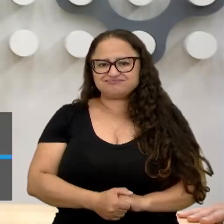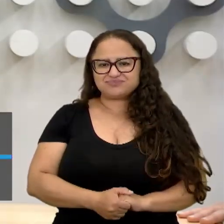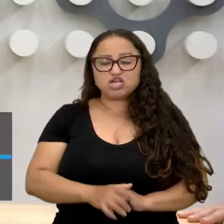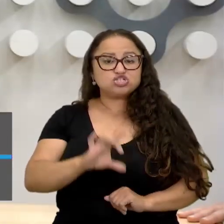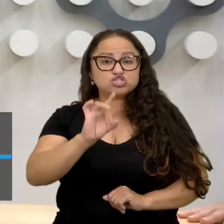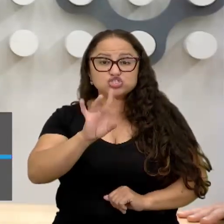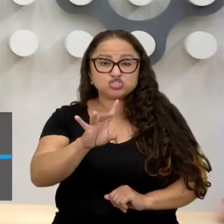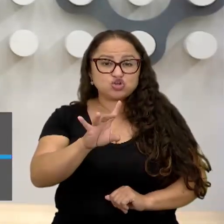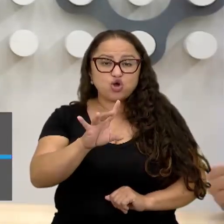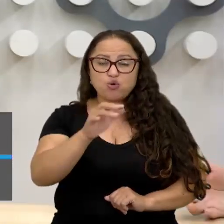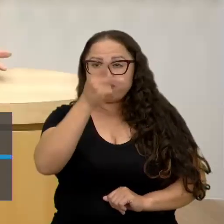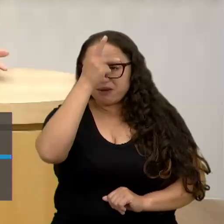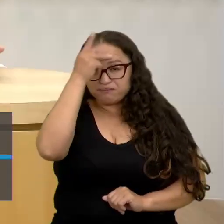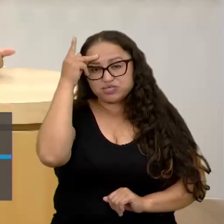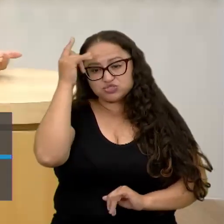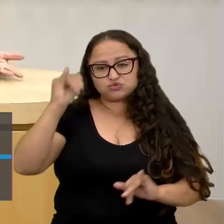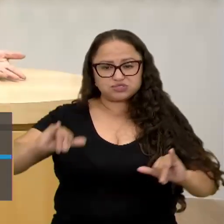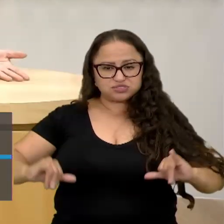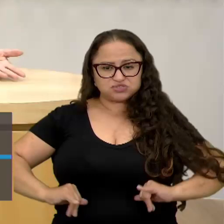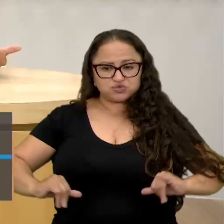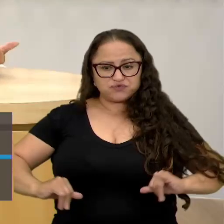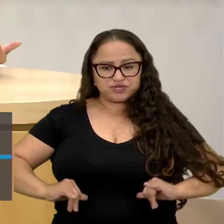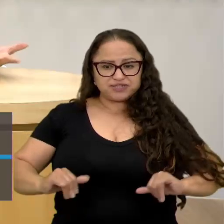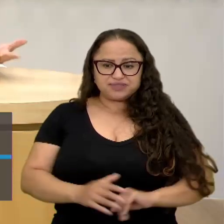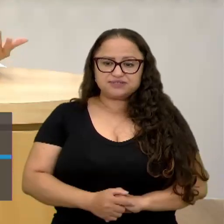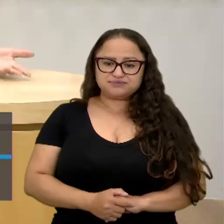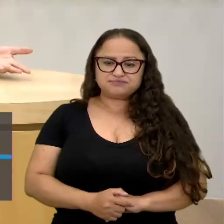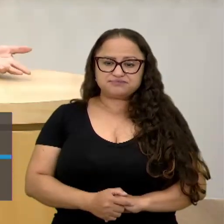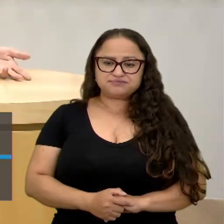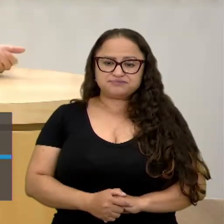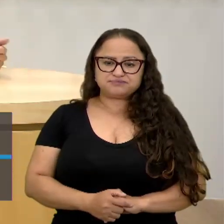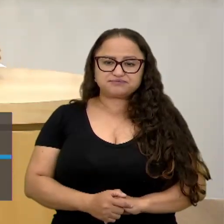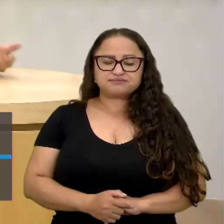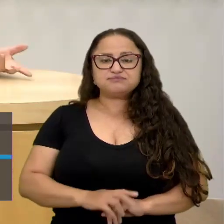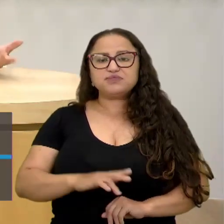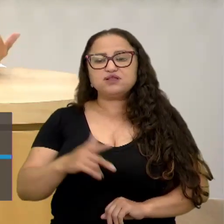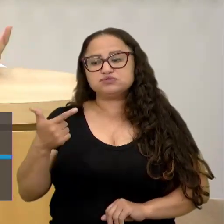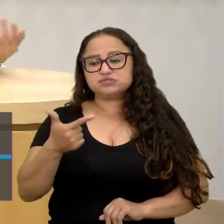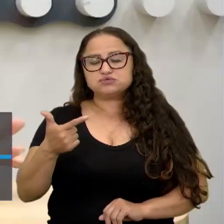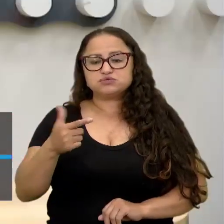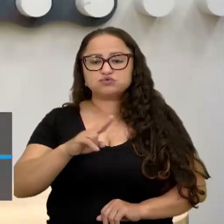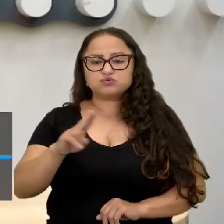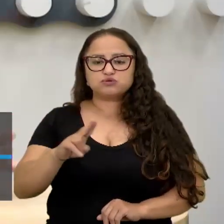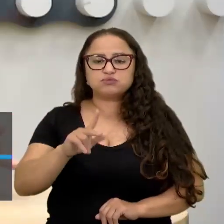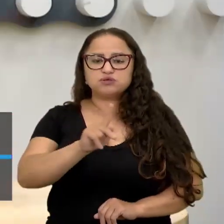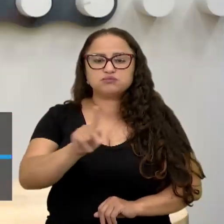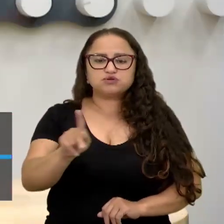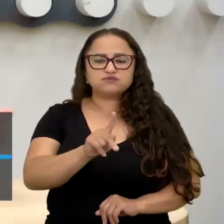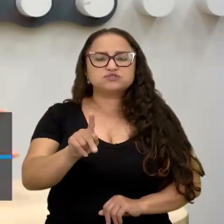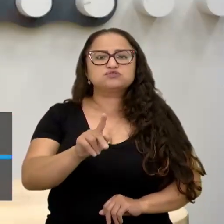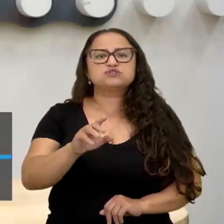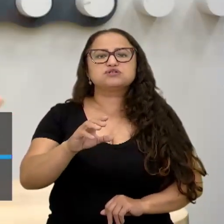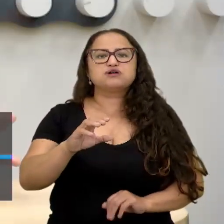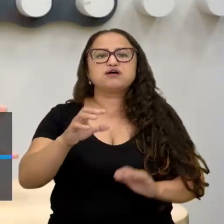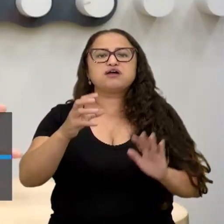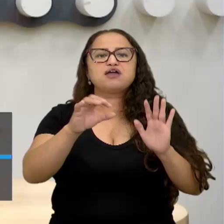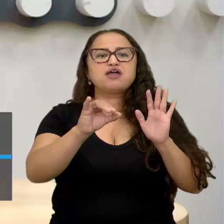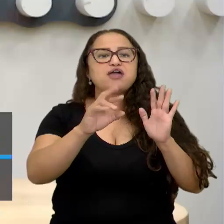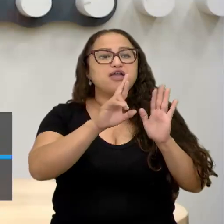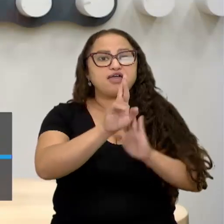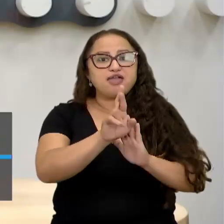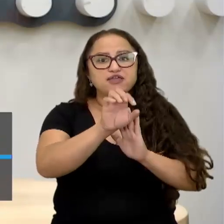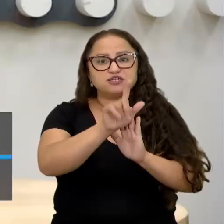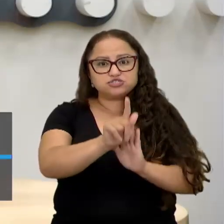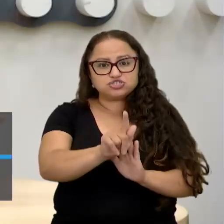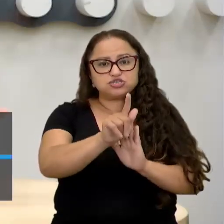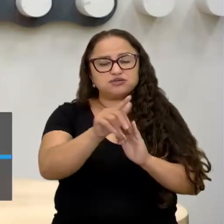mais um Severino, né? A Luciane fala por não ter outra referência, né? Então, sobrenome. A Proclementina não tinha RG, ficou conhecido pelo nome dos pais. Mas